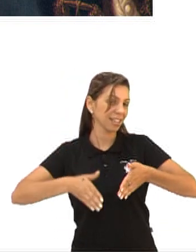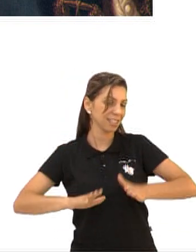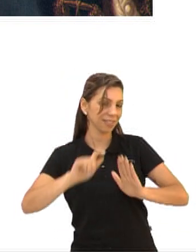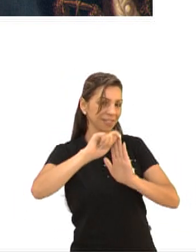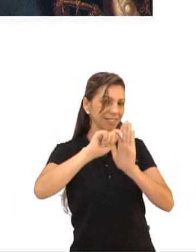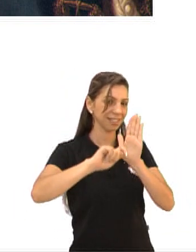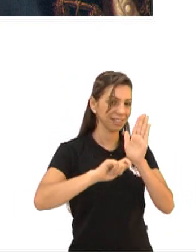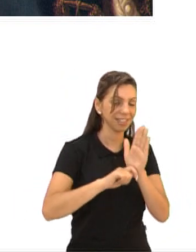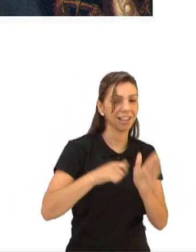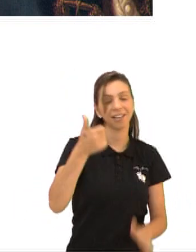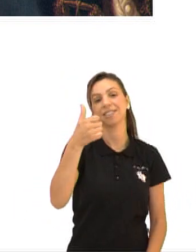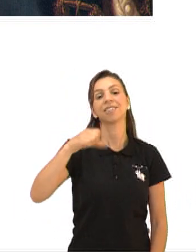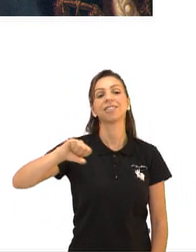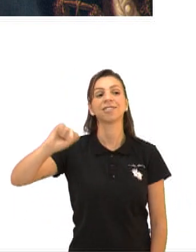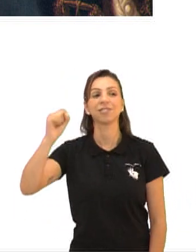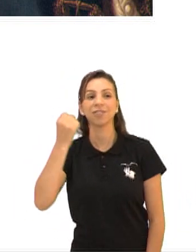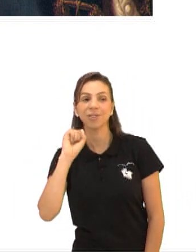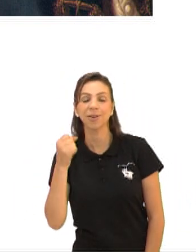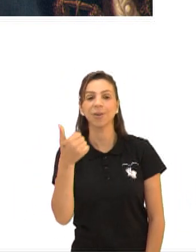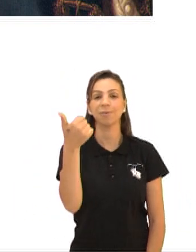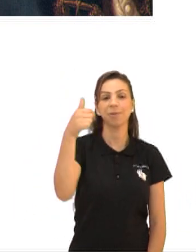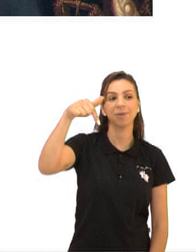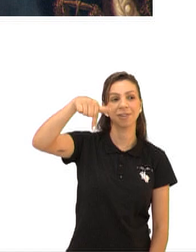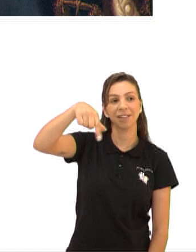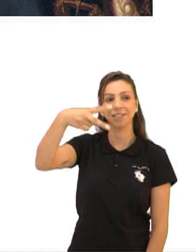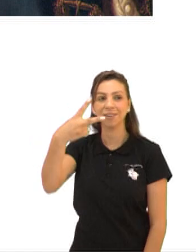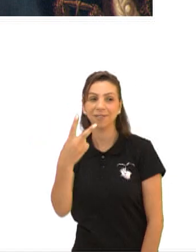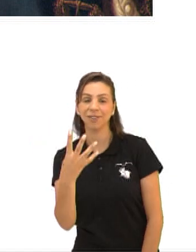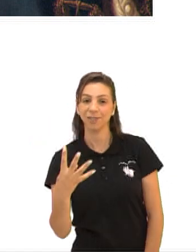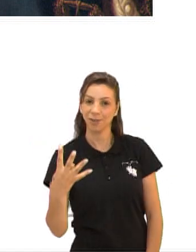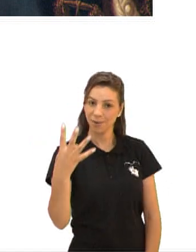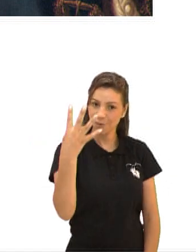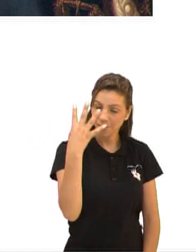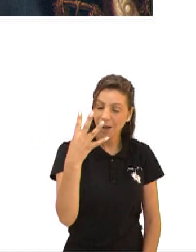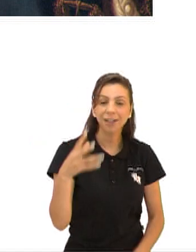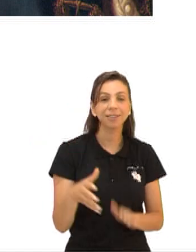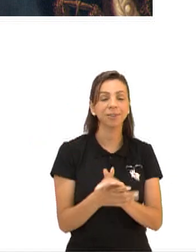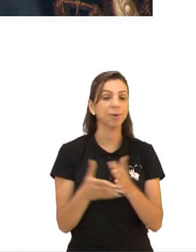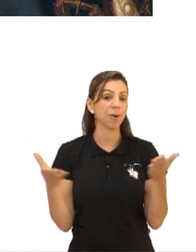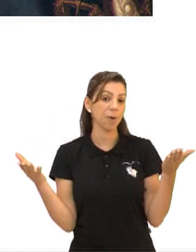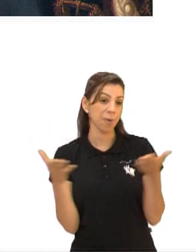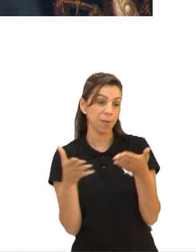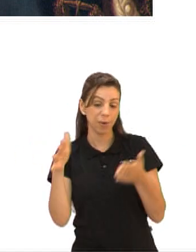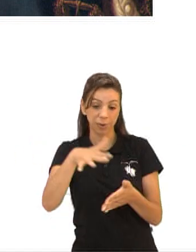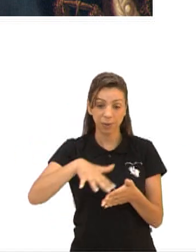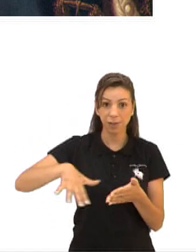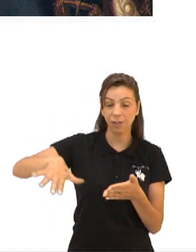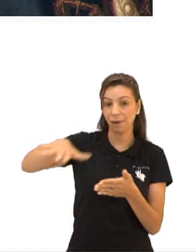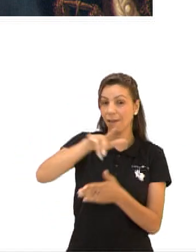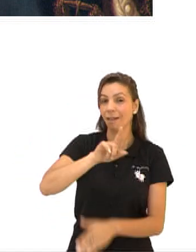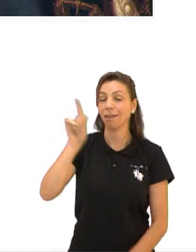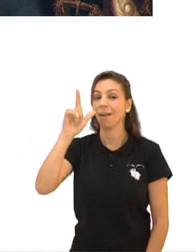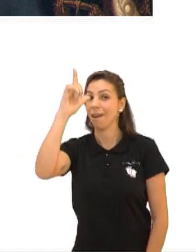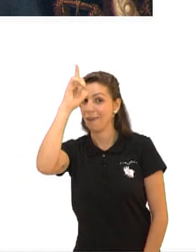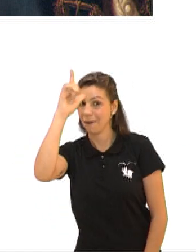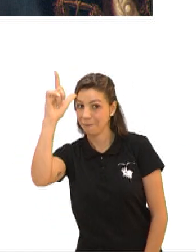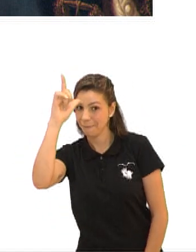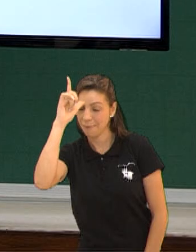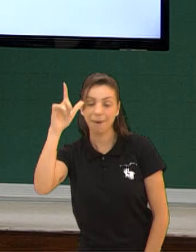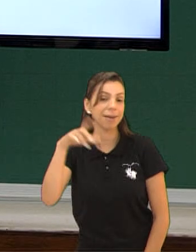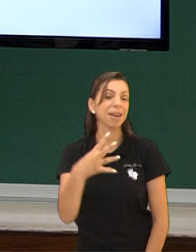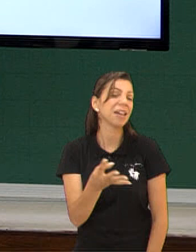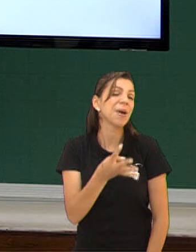XVIII, 1724, nasceu em Königsberg, que é a antiga Prússia, hoje uma região que fica na Alemanha. Ele é